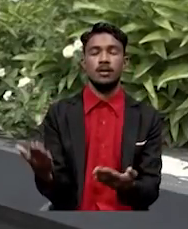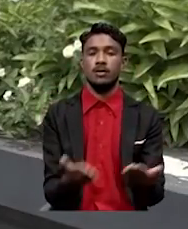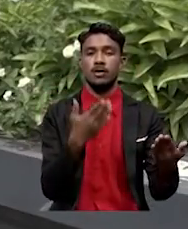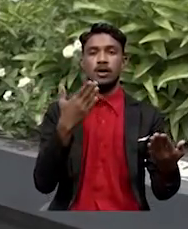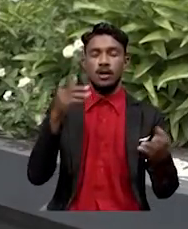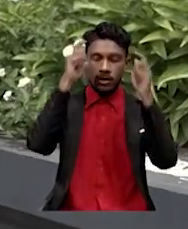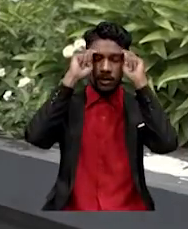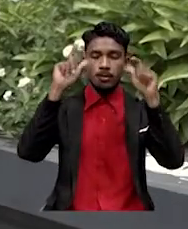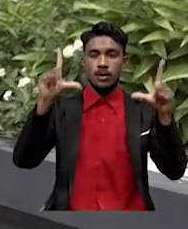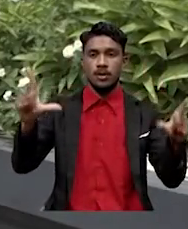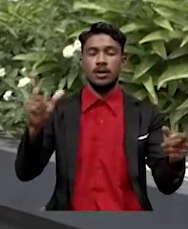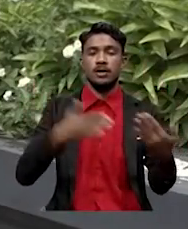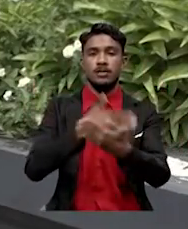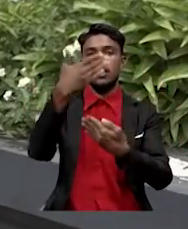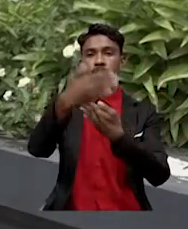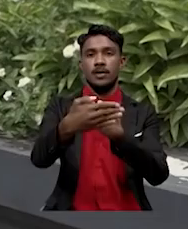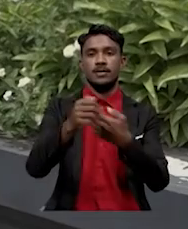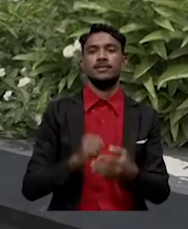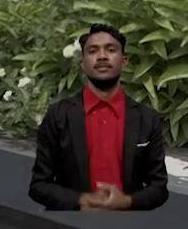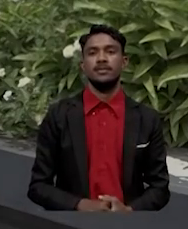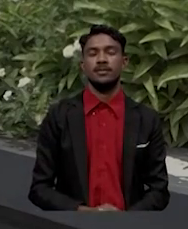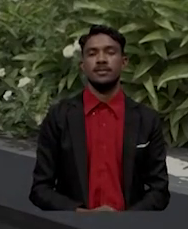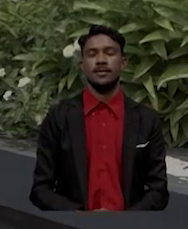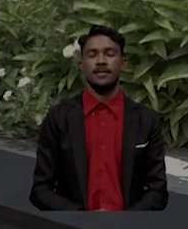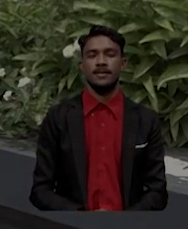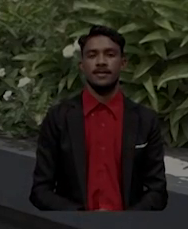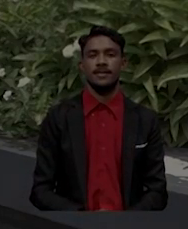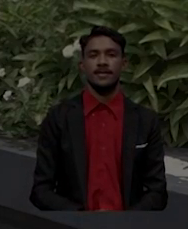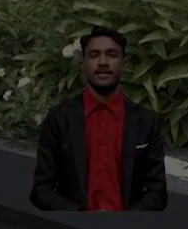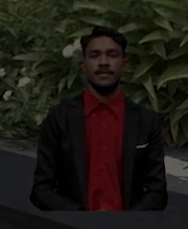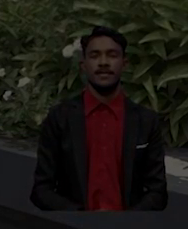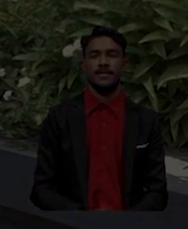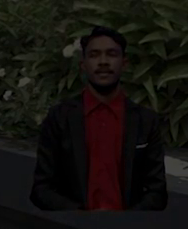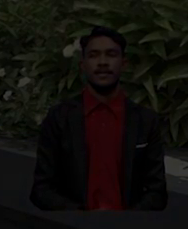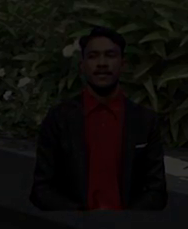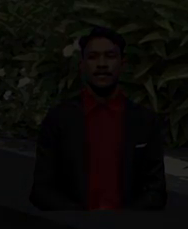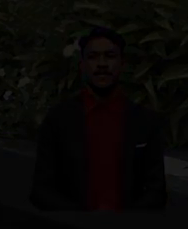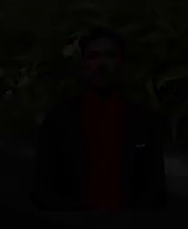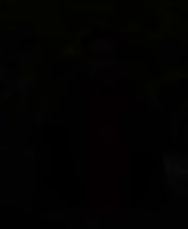Leste, avansa ba oeng. Equipa cobertura, GMN.